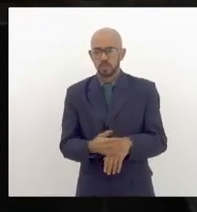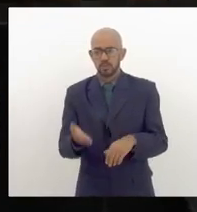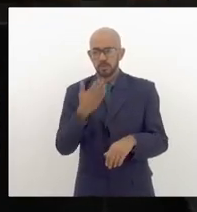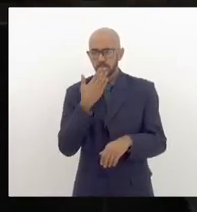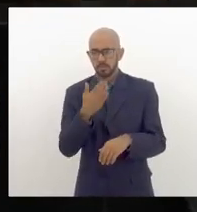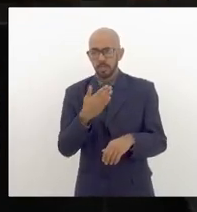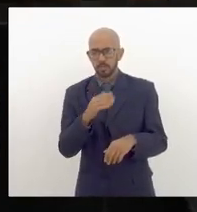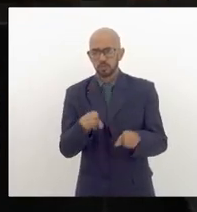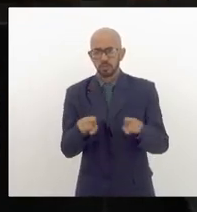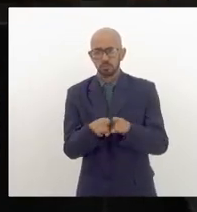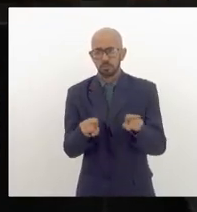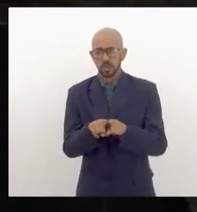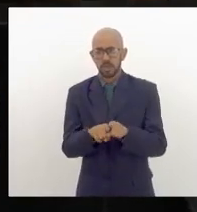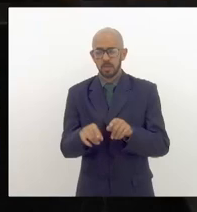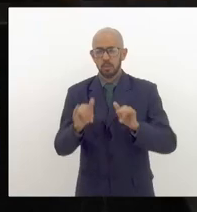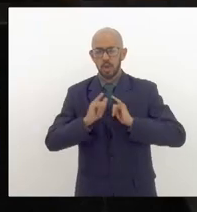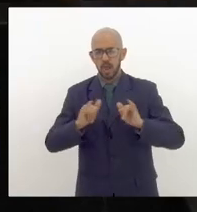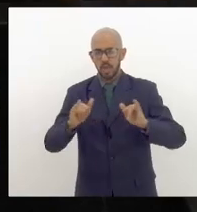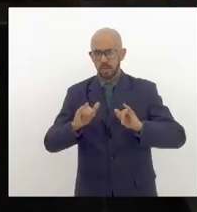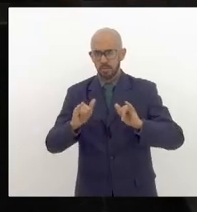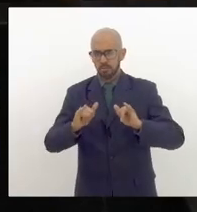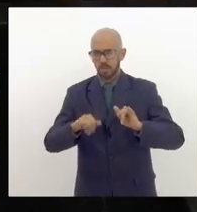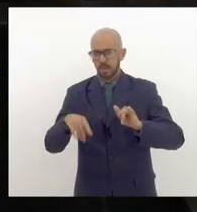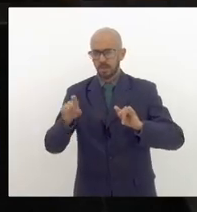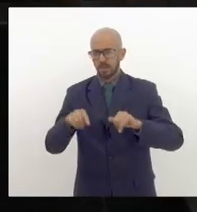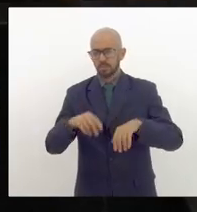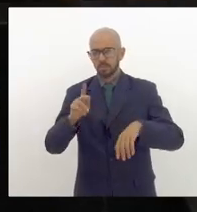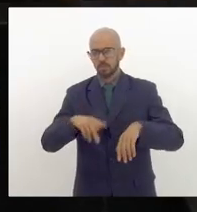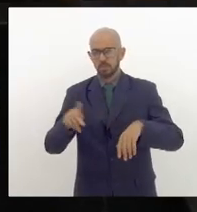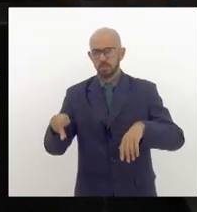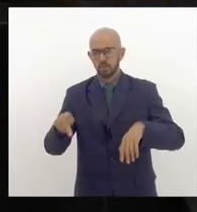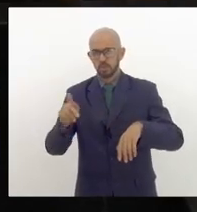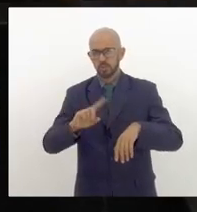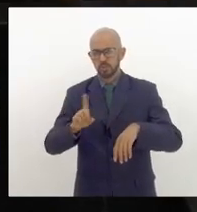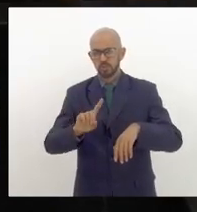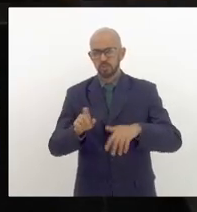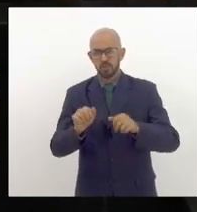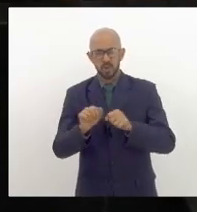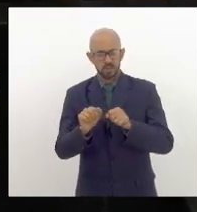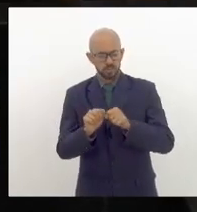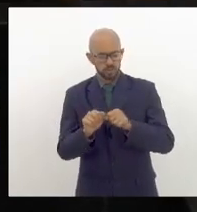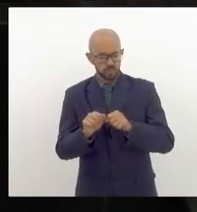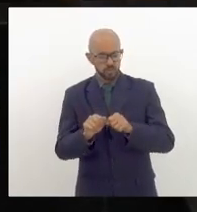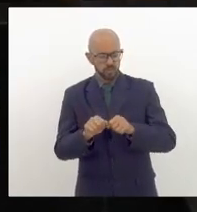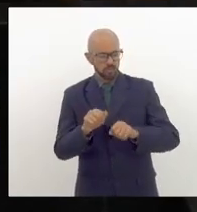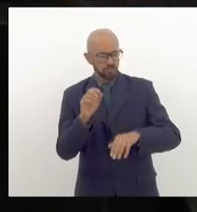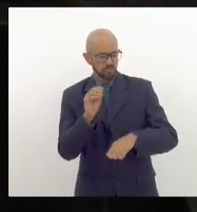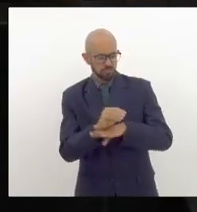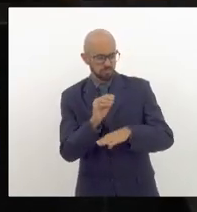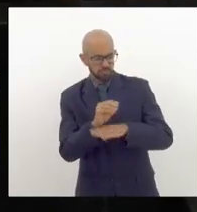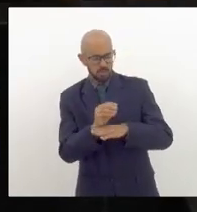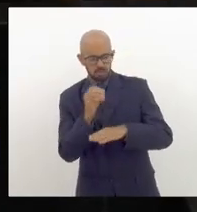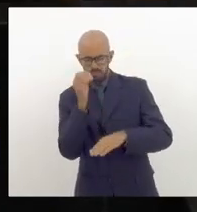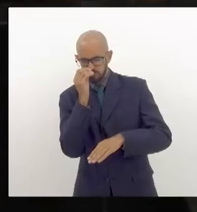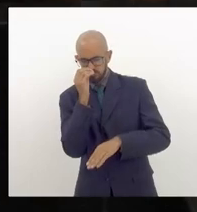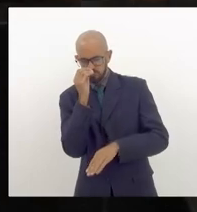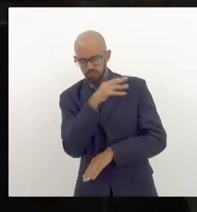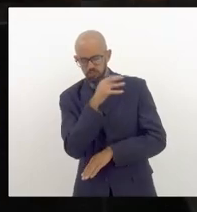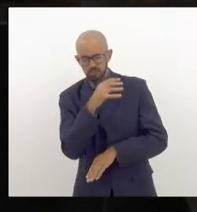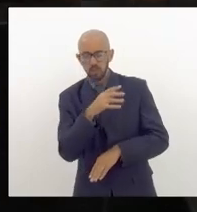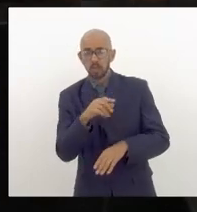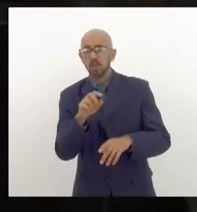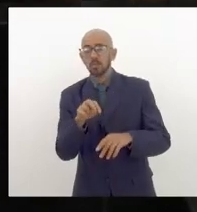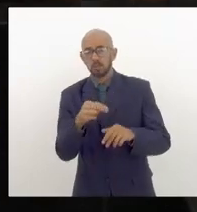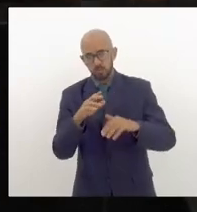que professores não sejam tratados como como Afonsos como a oleiros mas possam ser profissionalizadas por um concurso público